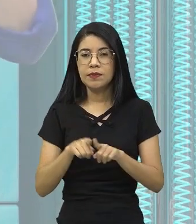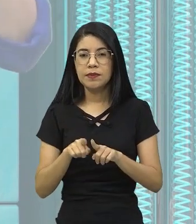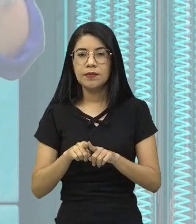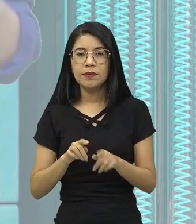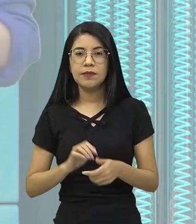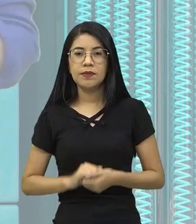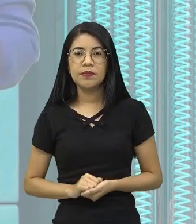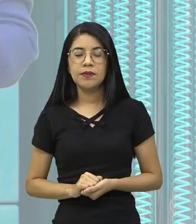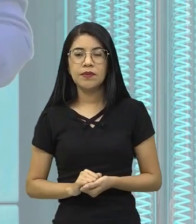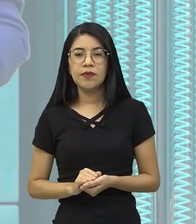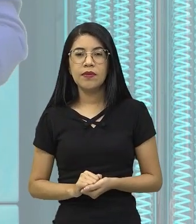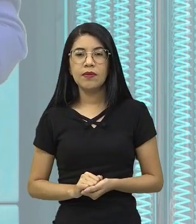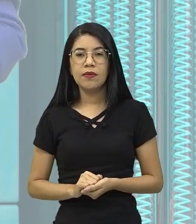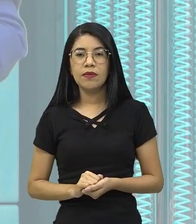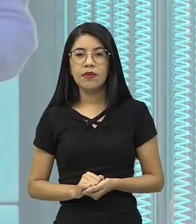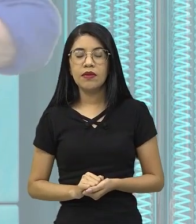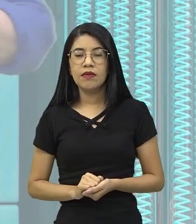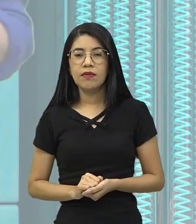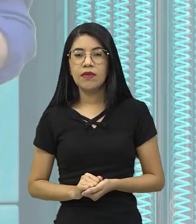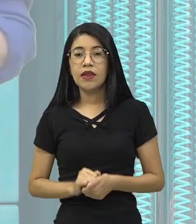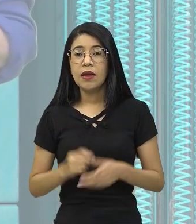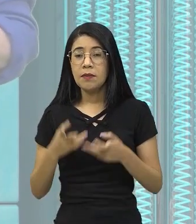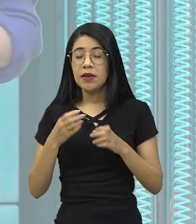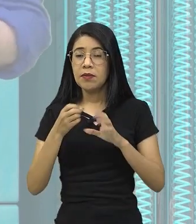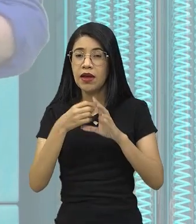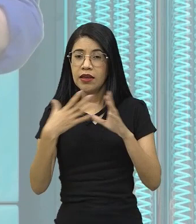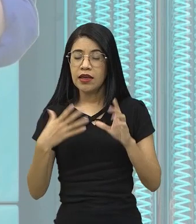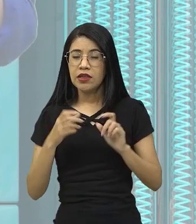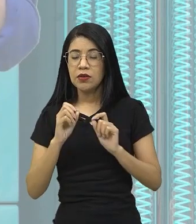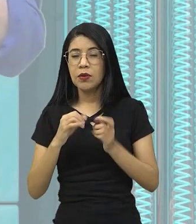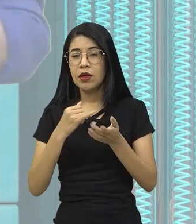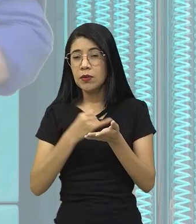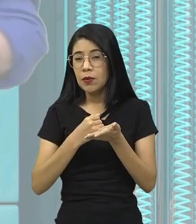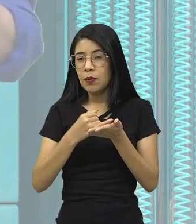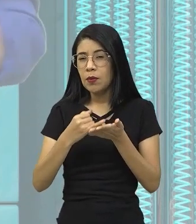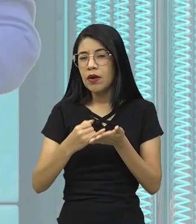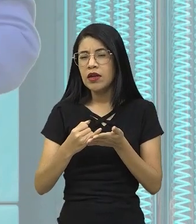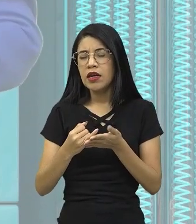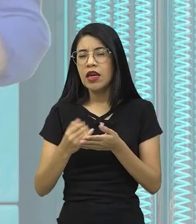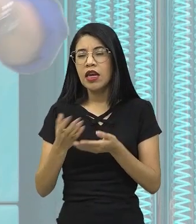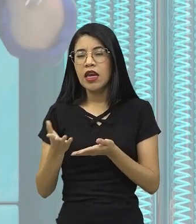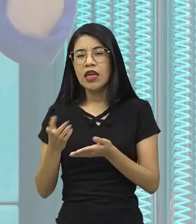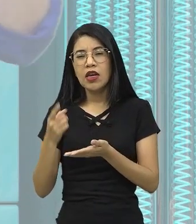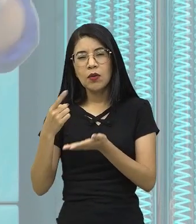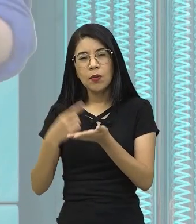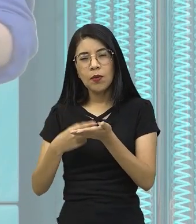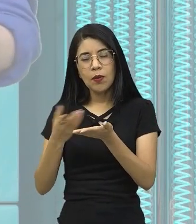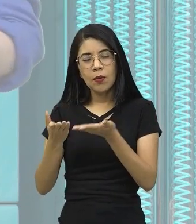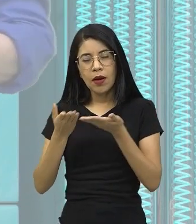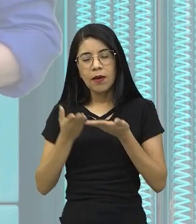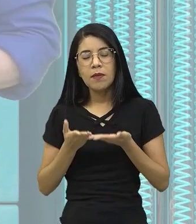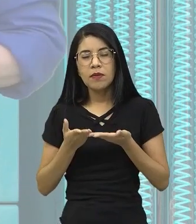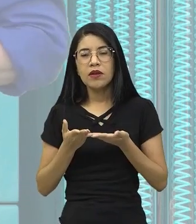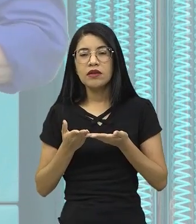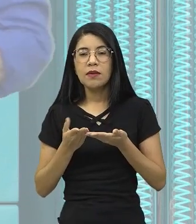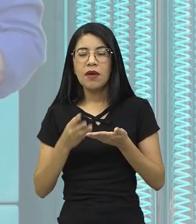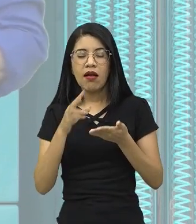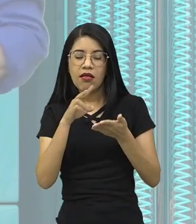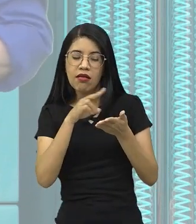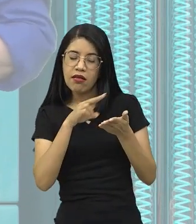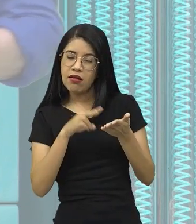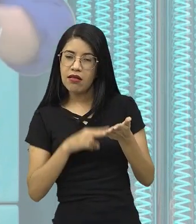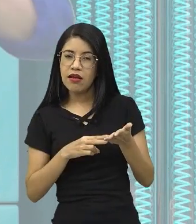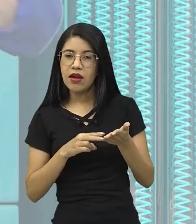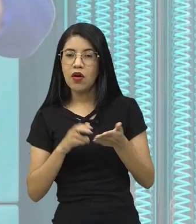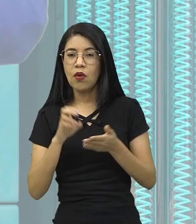Então, aí você tem essa característica da abertura, esse convite ao leitor para apreciar o